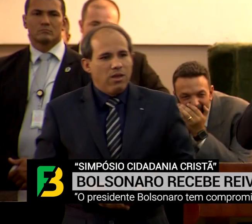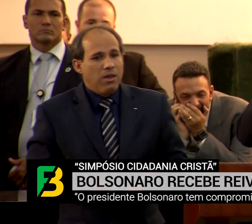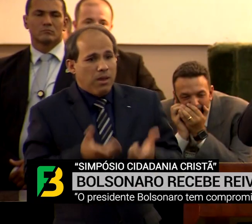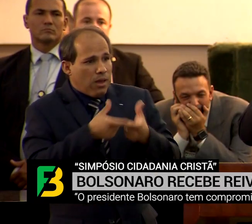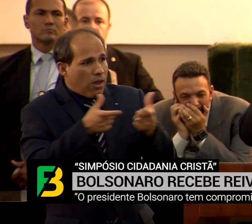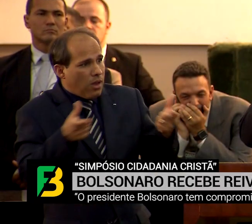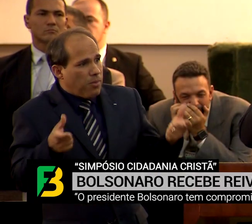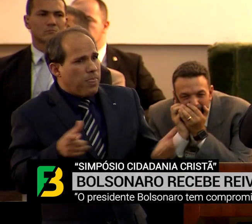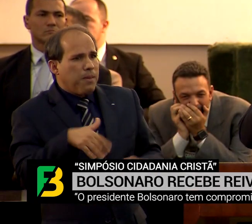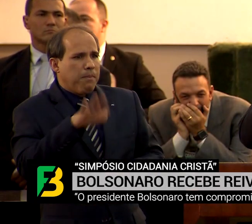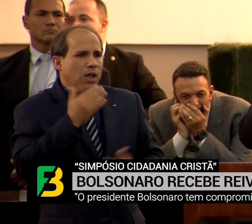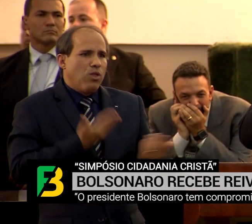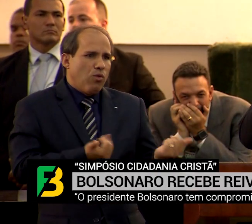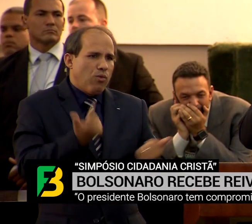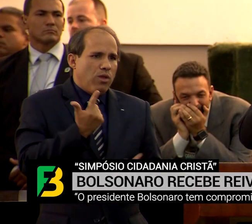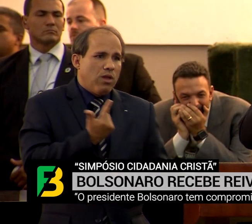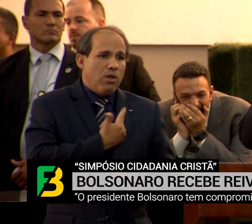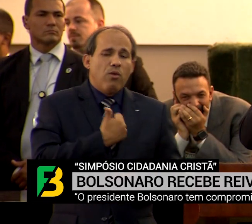O que eu quero?